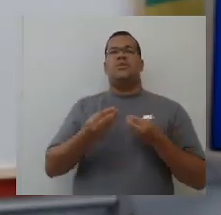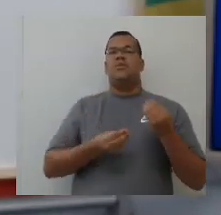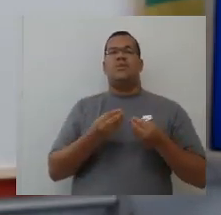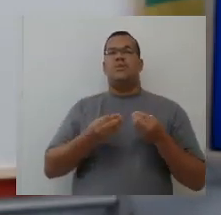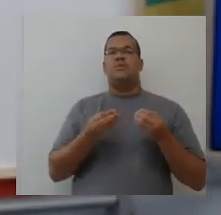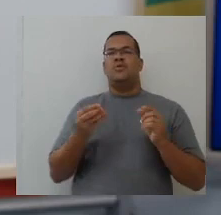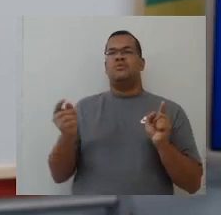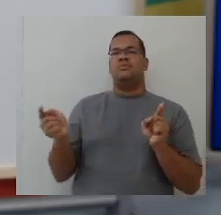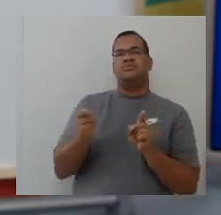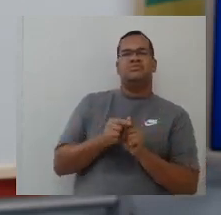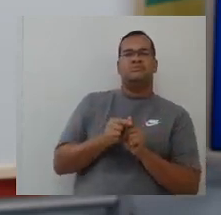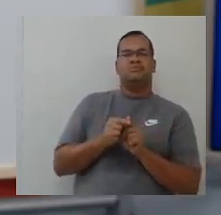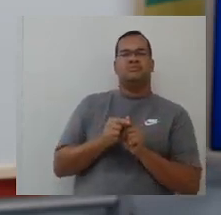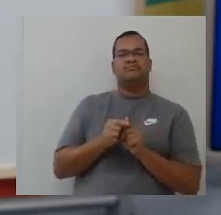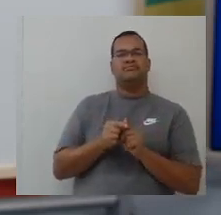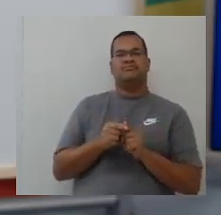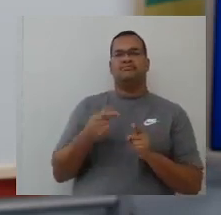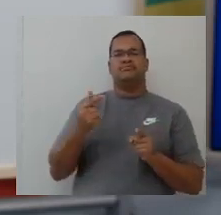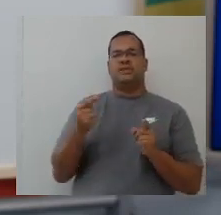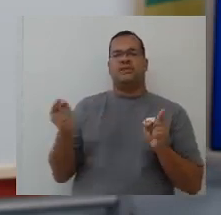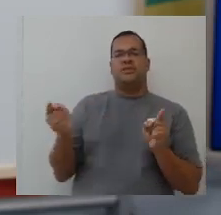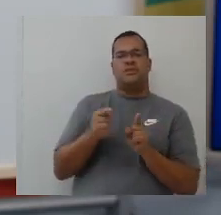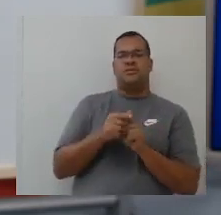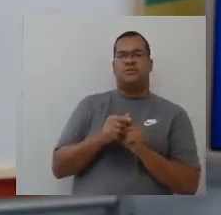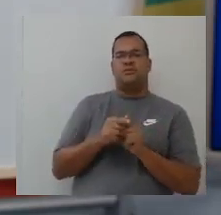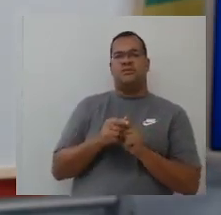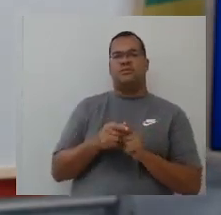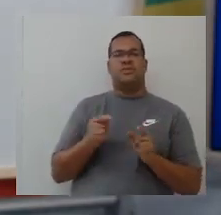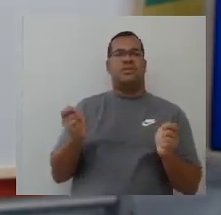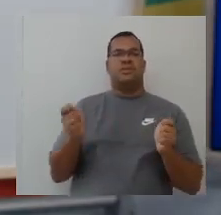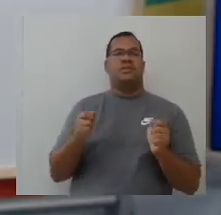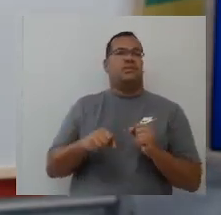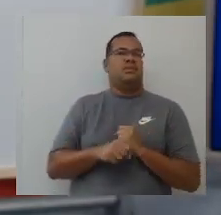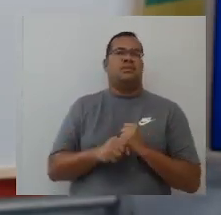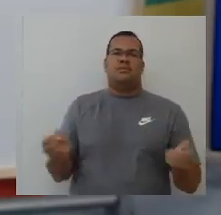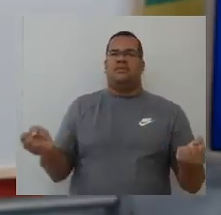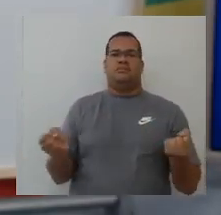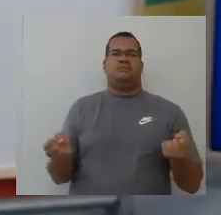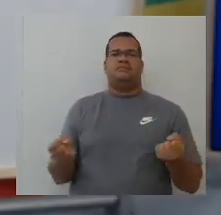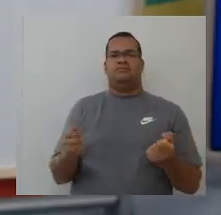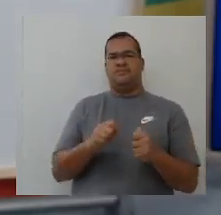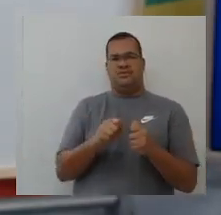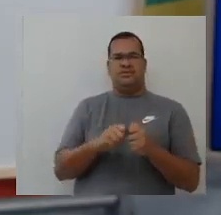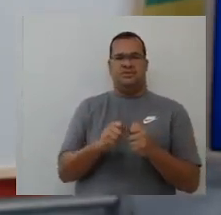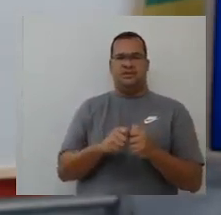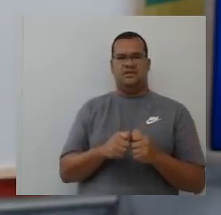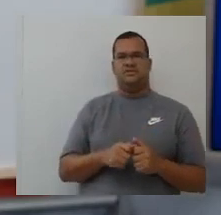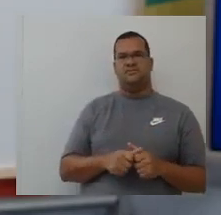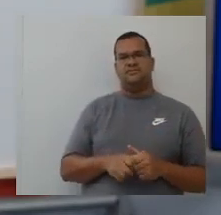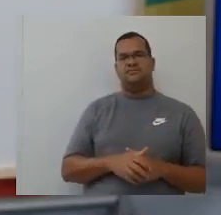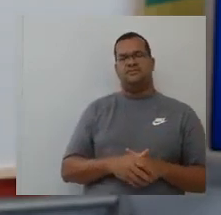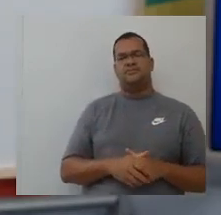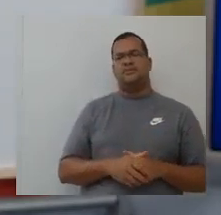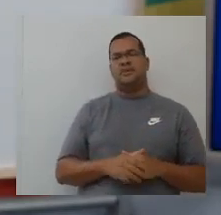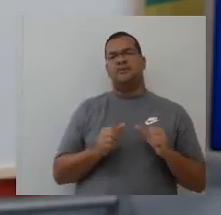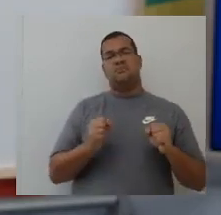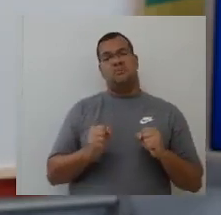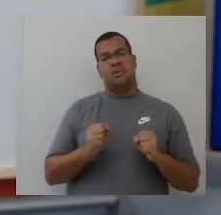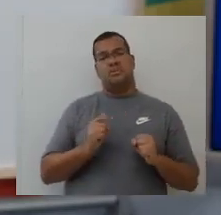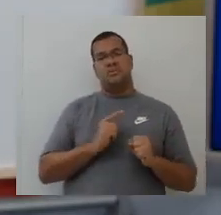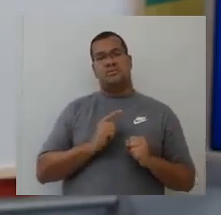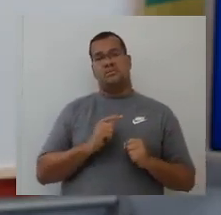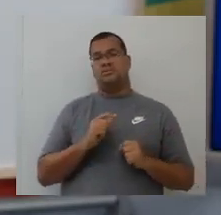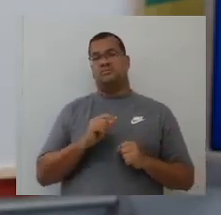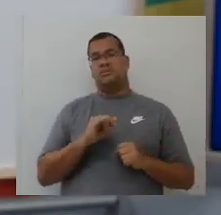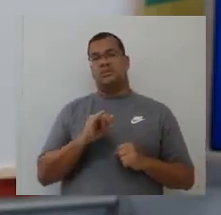como juntar o am com o not. Não é possível fazer isso, não existe. O que é que eu posso fazer? Eu posso juntar o